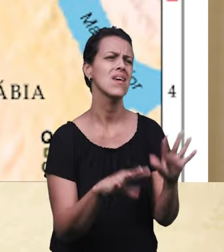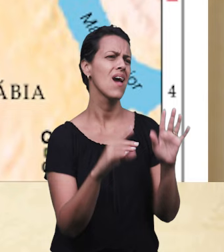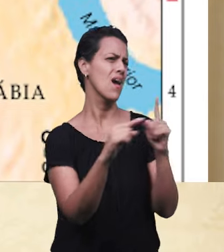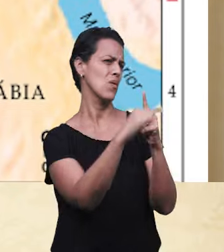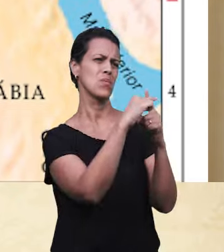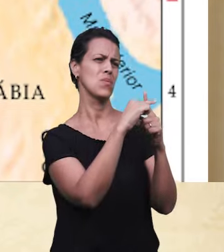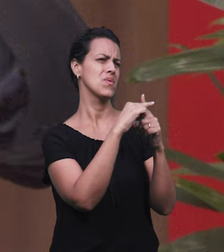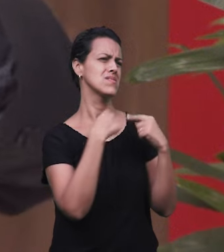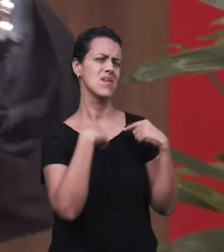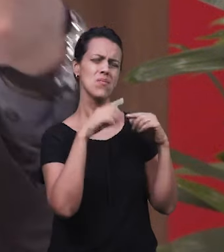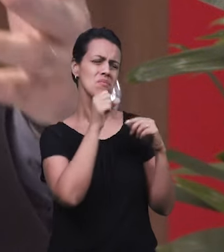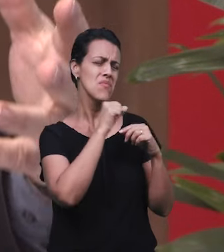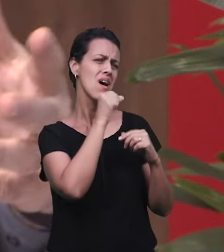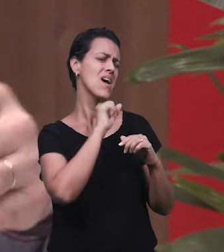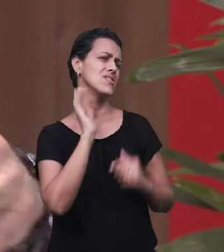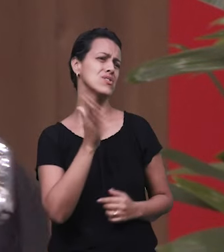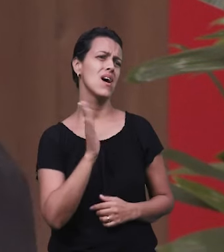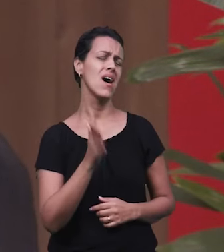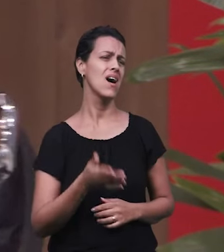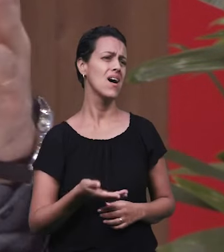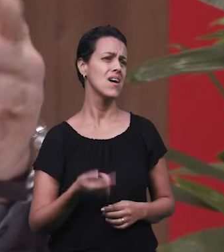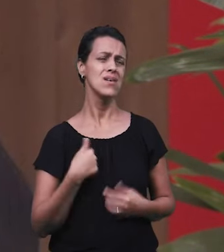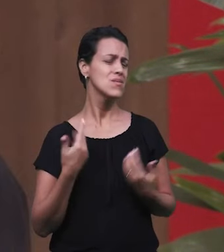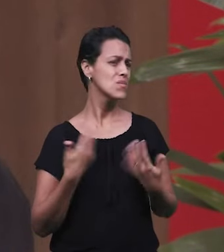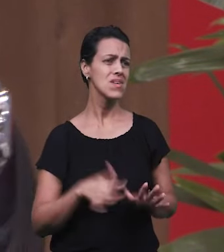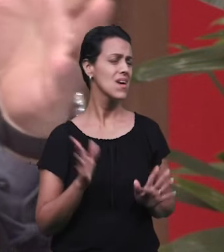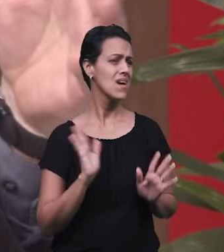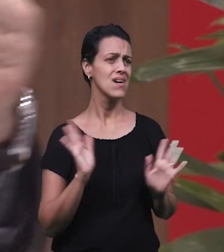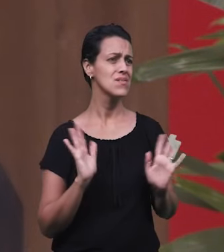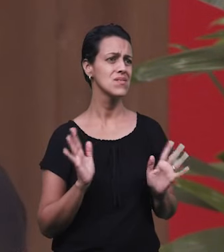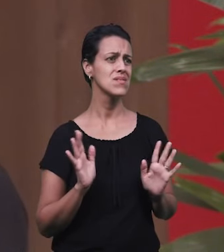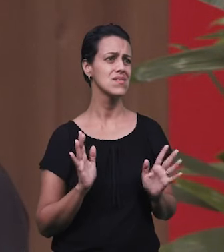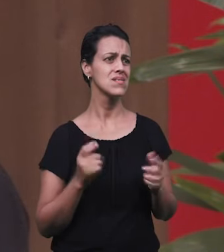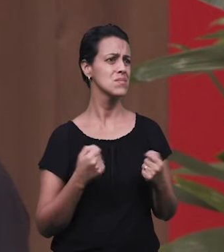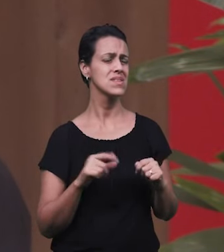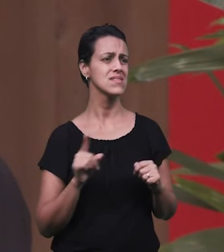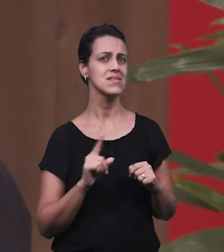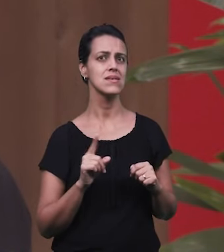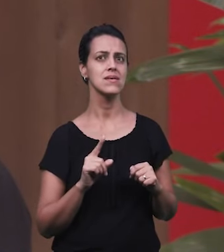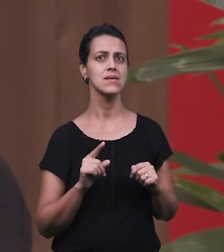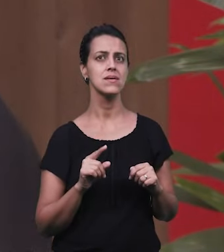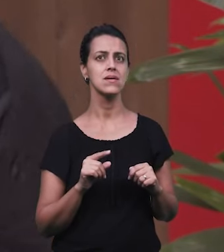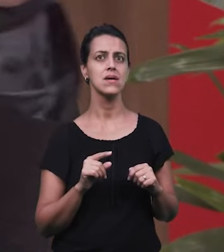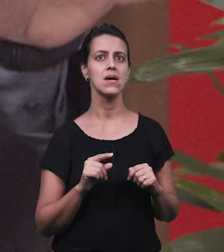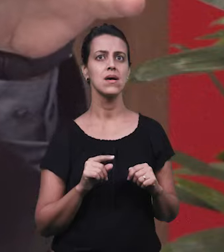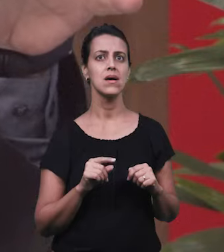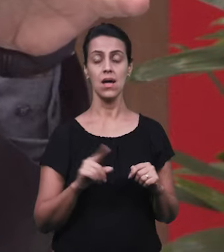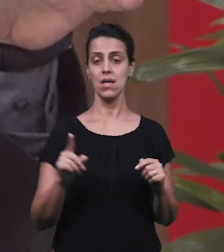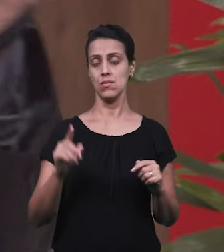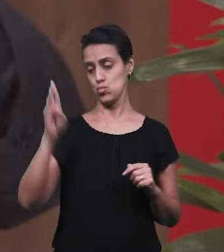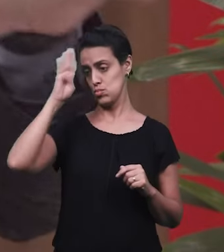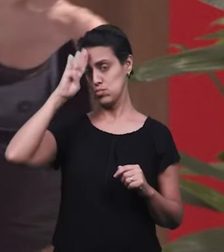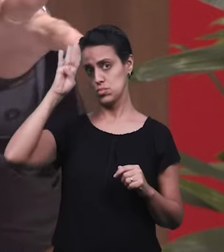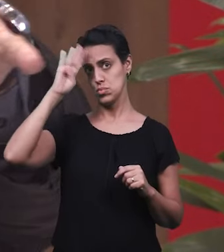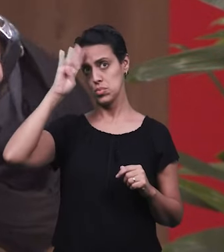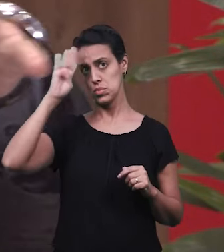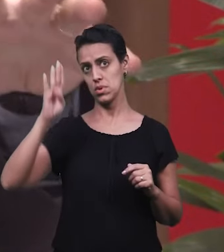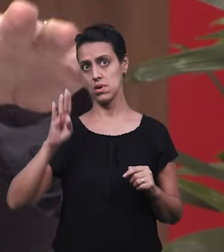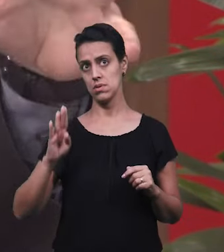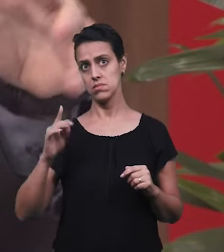na cruz, eu não preciso, eu já estou idoso, né? Eu não queria. Aí eles não... O